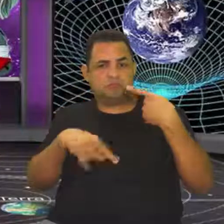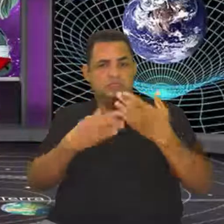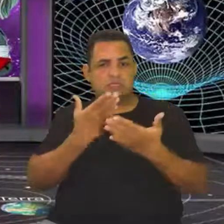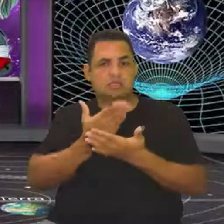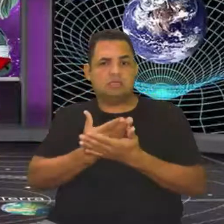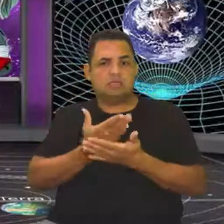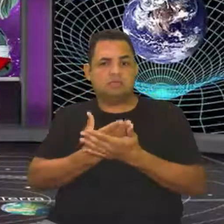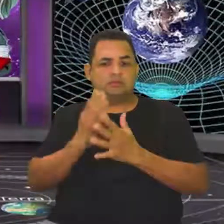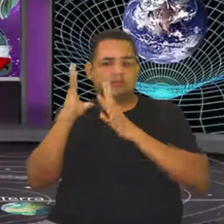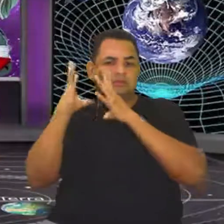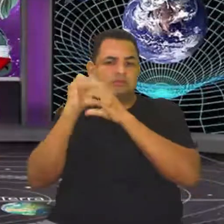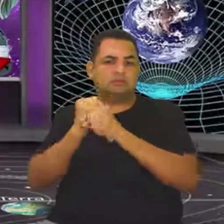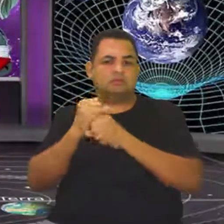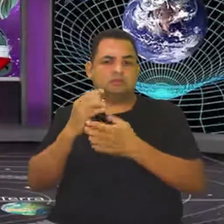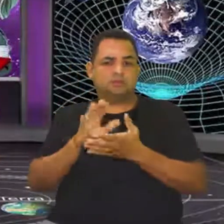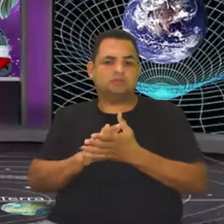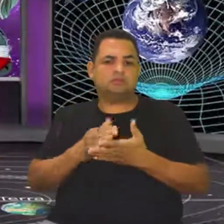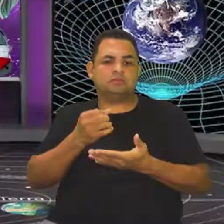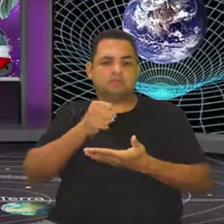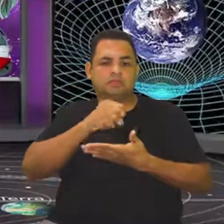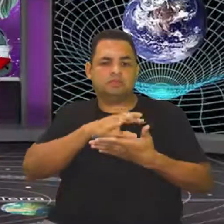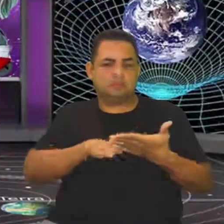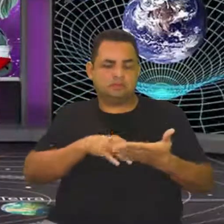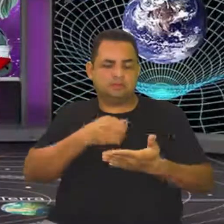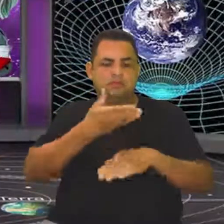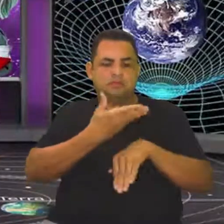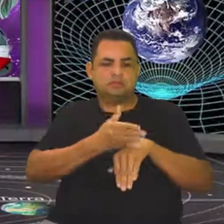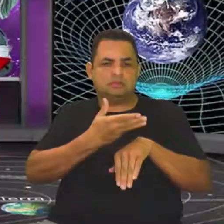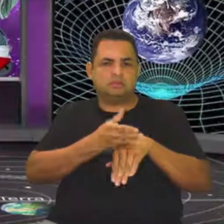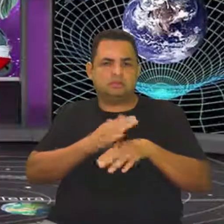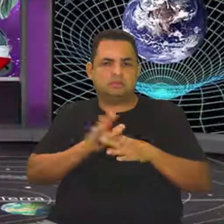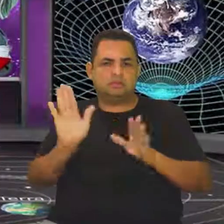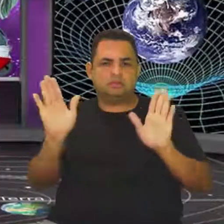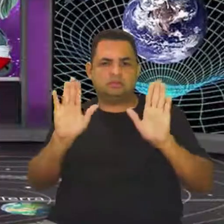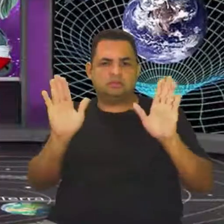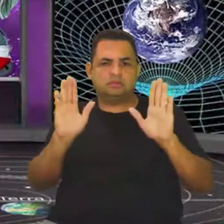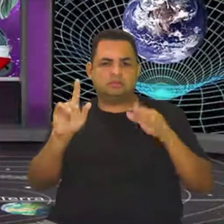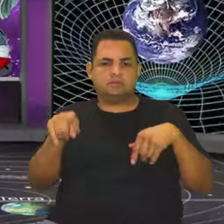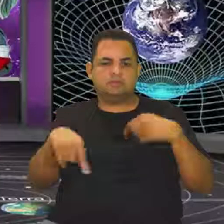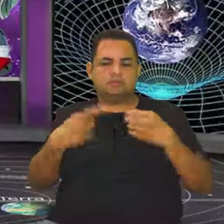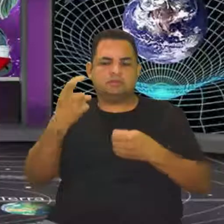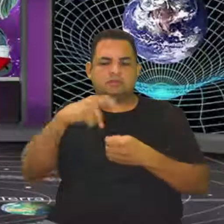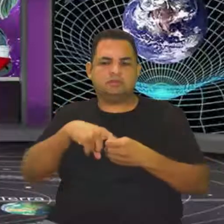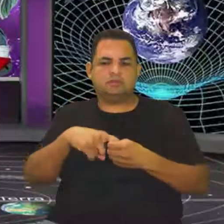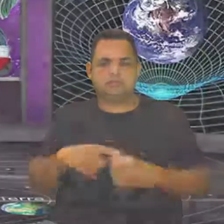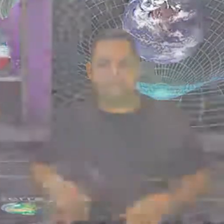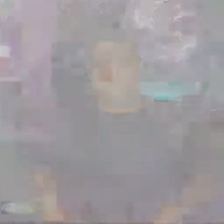tem revisão e tem resolução de exercício, tá bom? Tchau, tchau, até daqui a pouco.